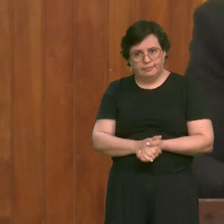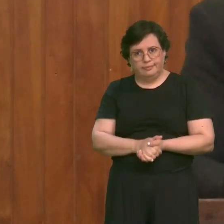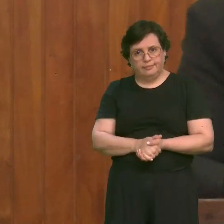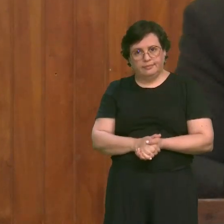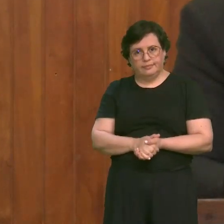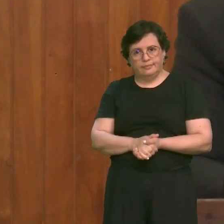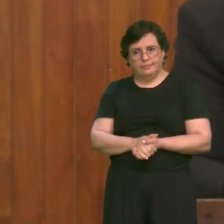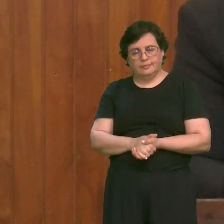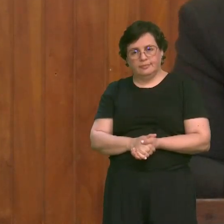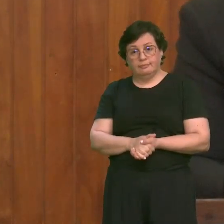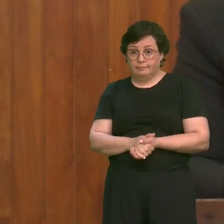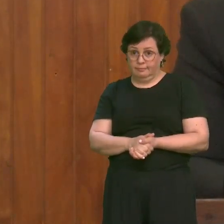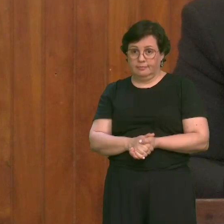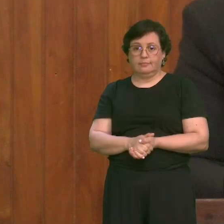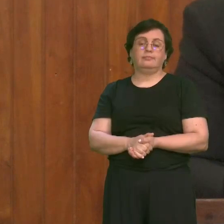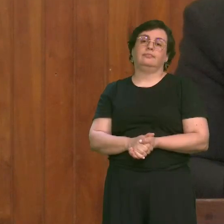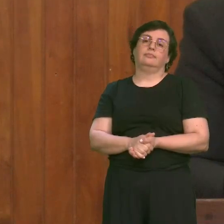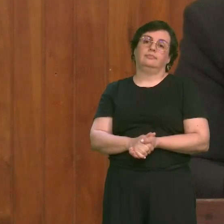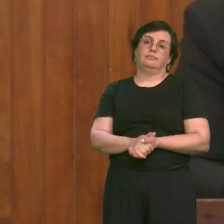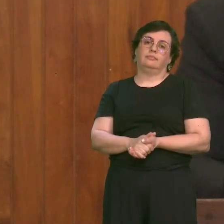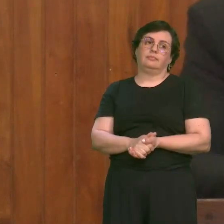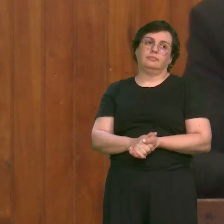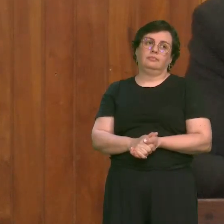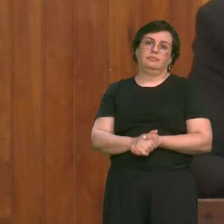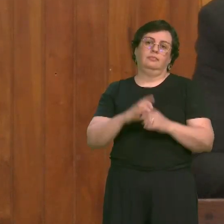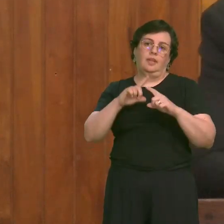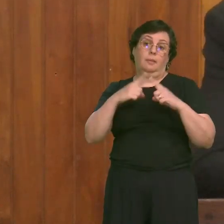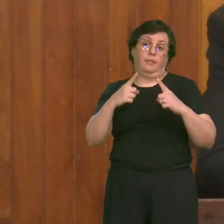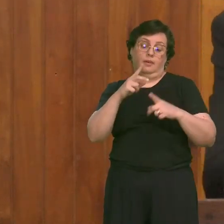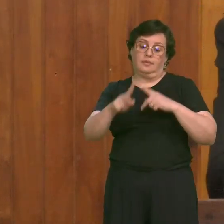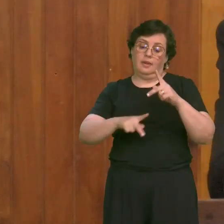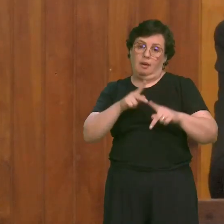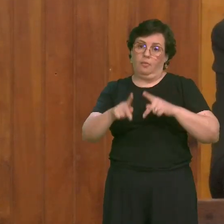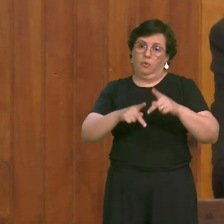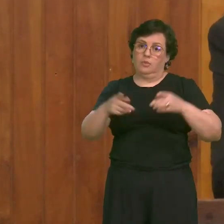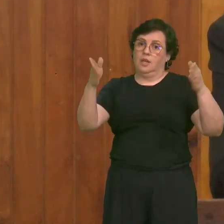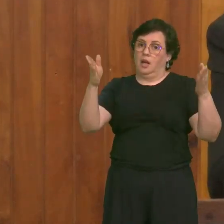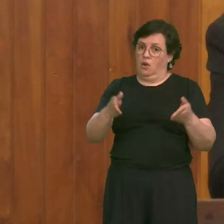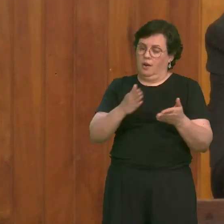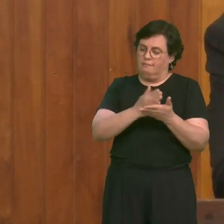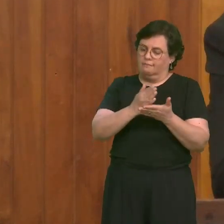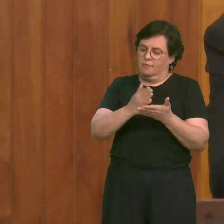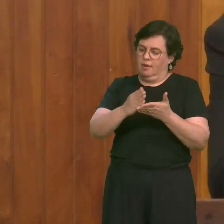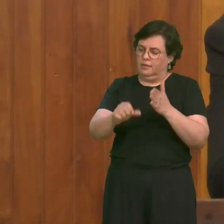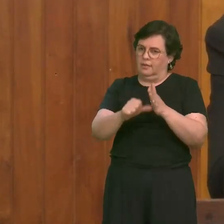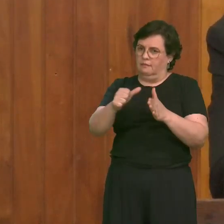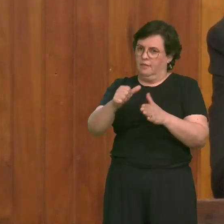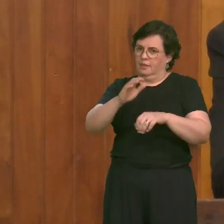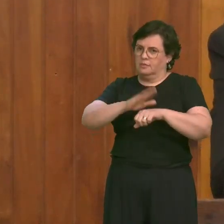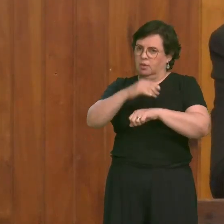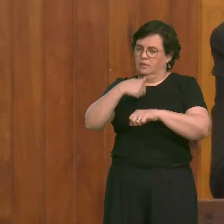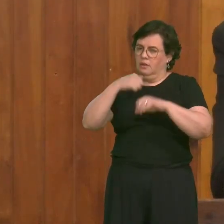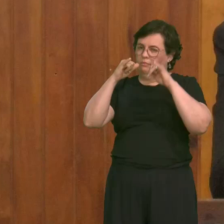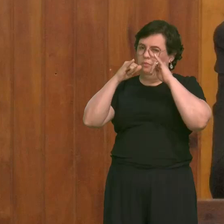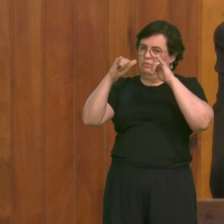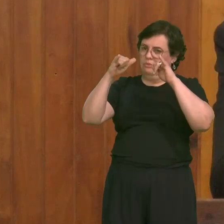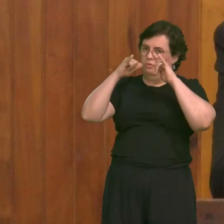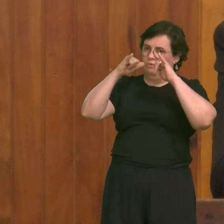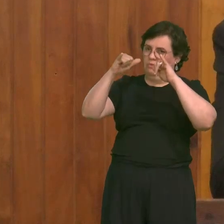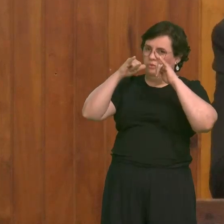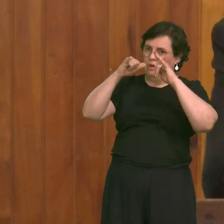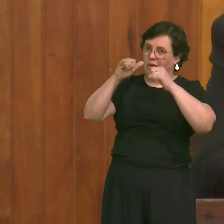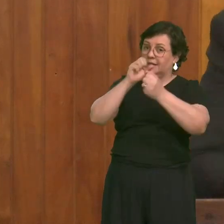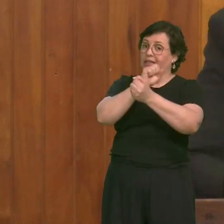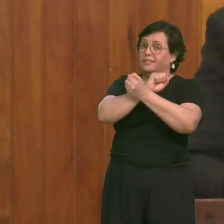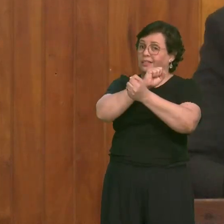Lisa soprar mas a população agora cada vez mais eu vou deixar avisando cada vez mais